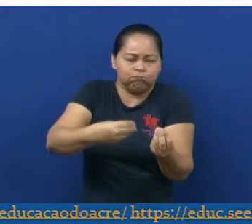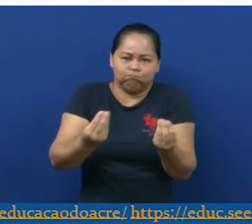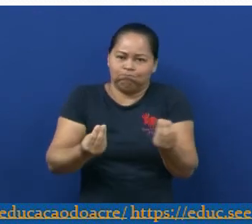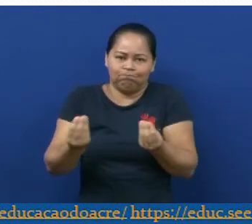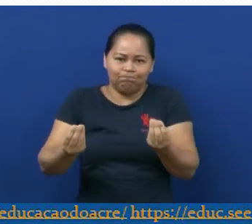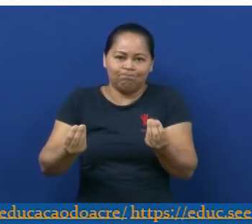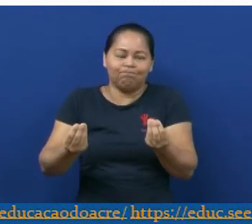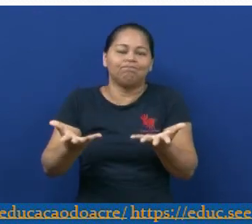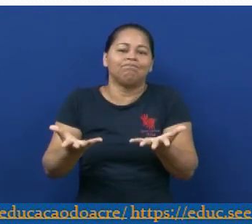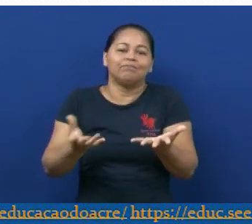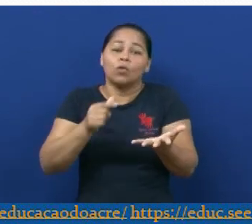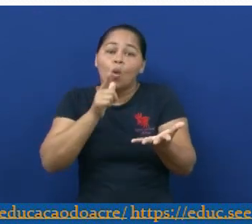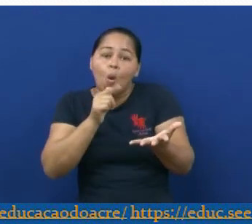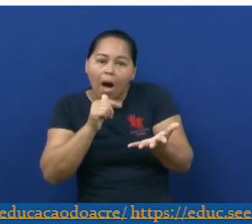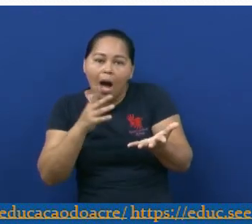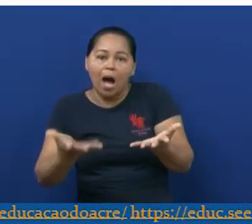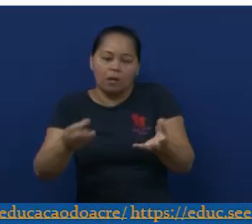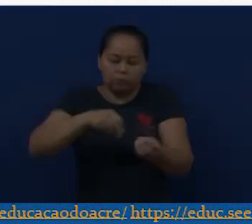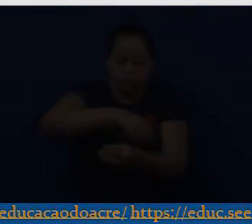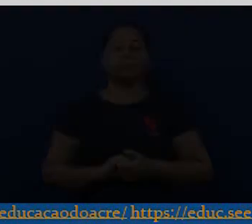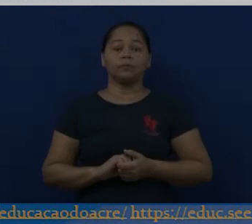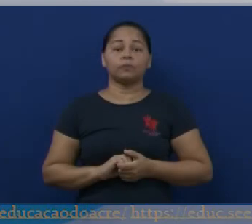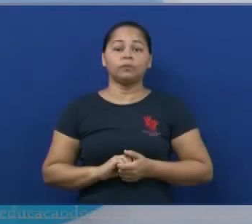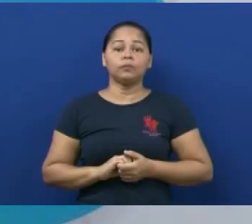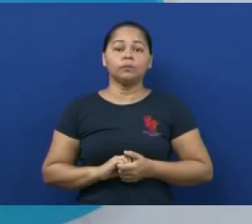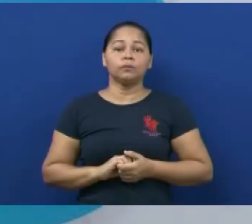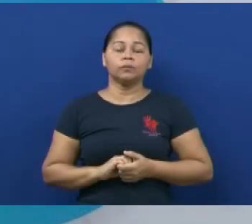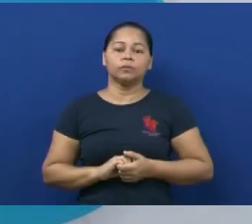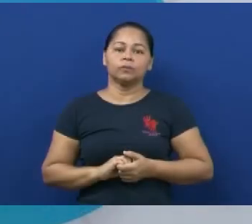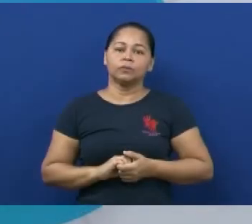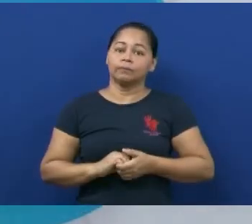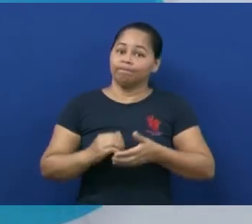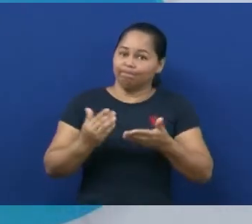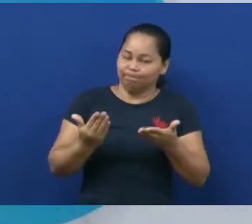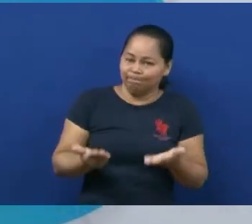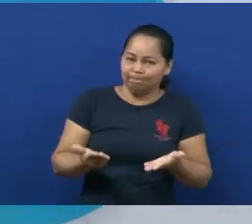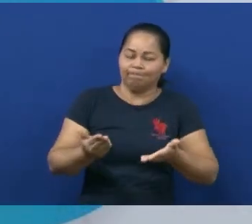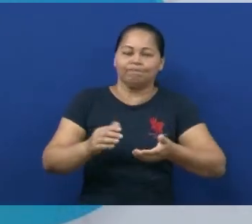que acontece com o volume da gasolina? Bom,